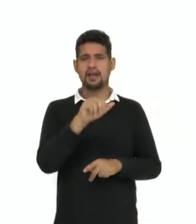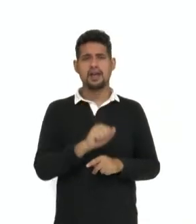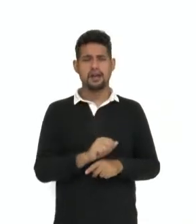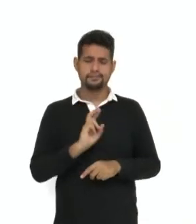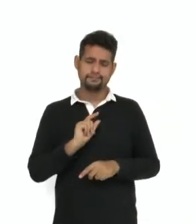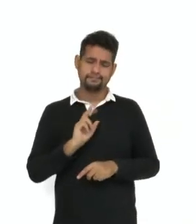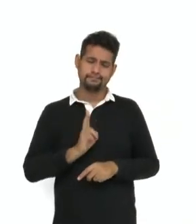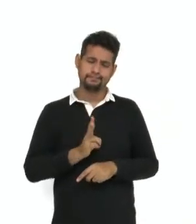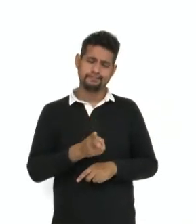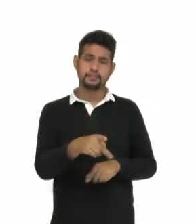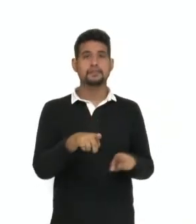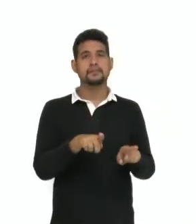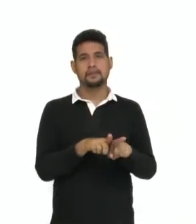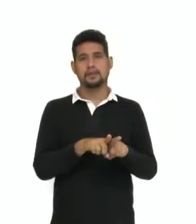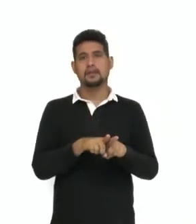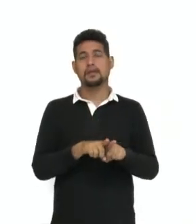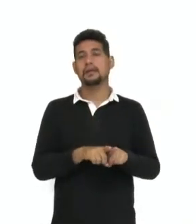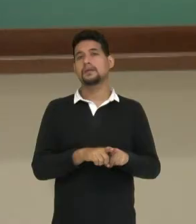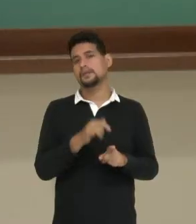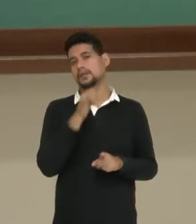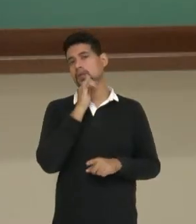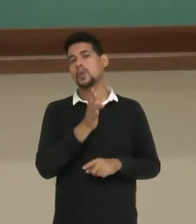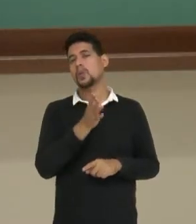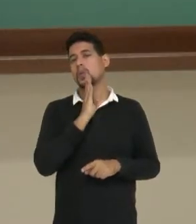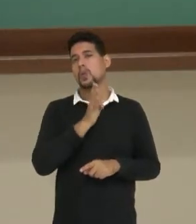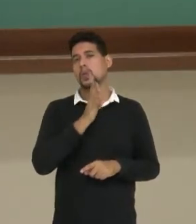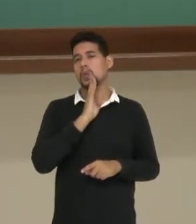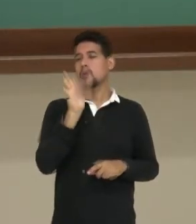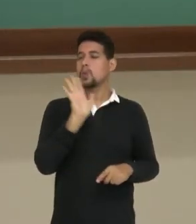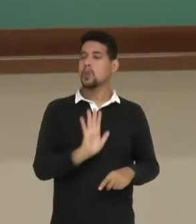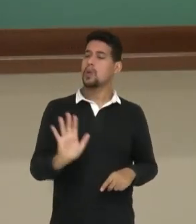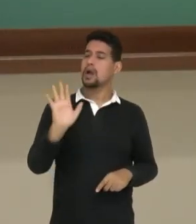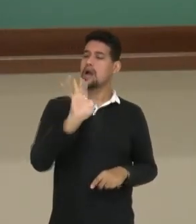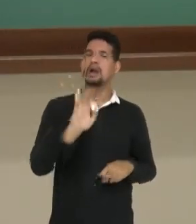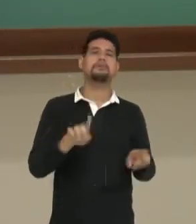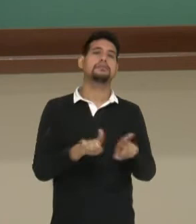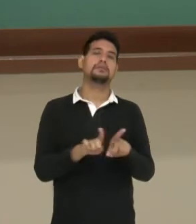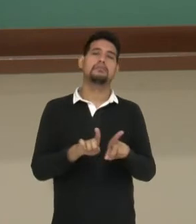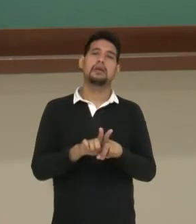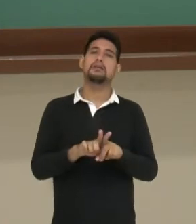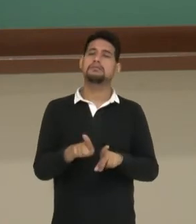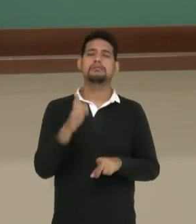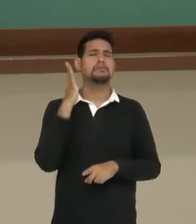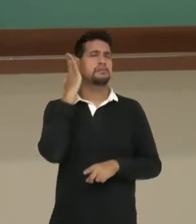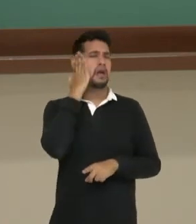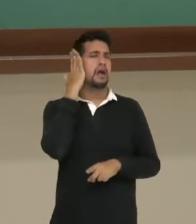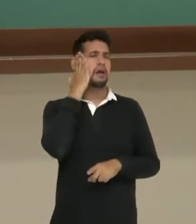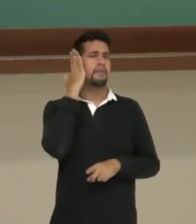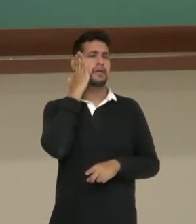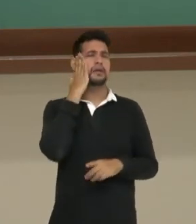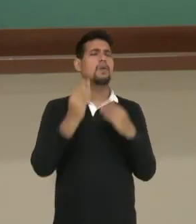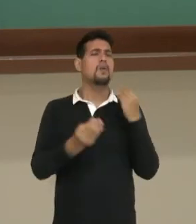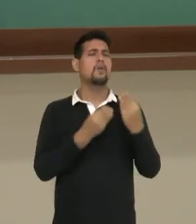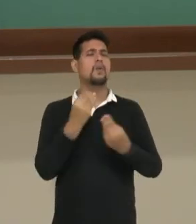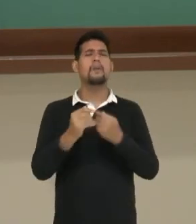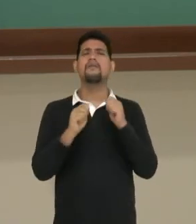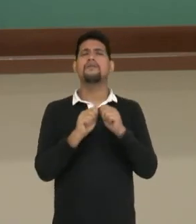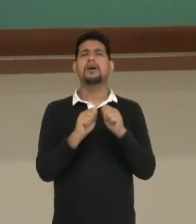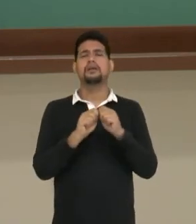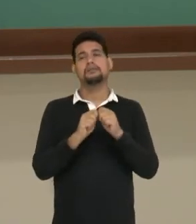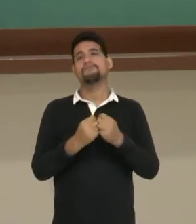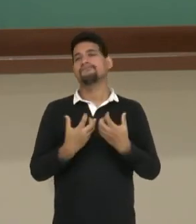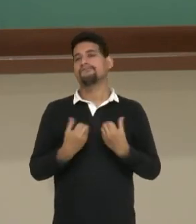tempo, né? Por conhecer a região, né? Eles sabiam como que eles poderiam